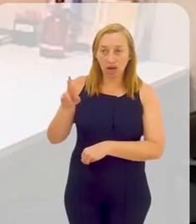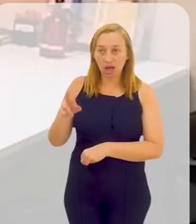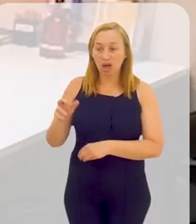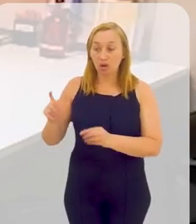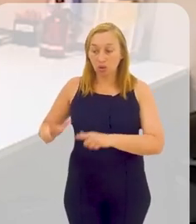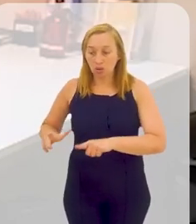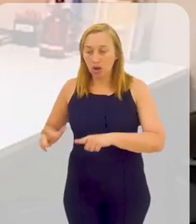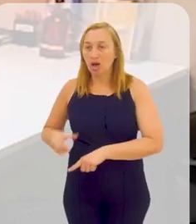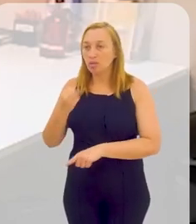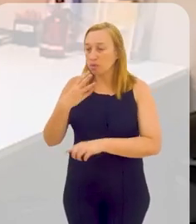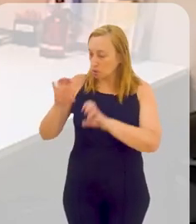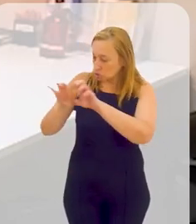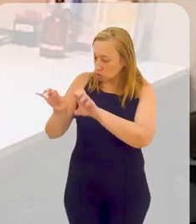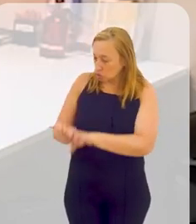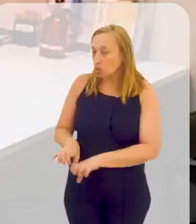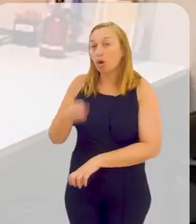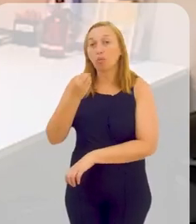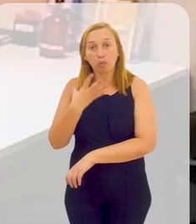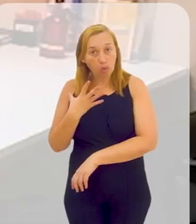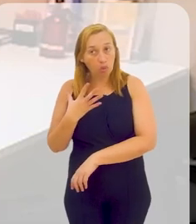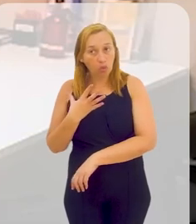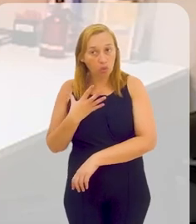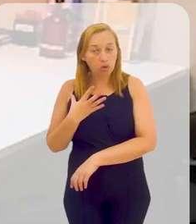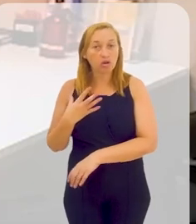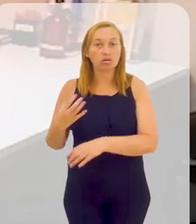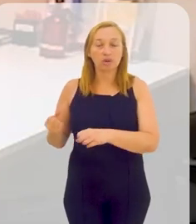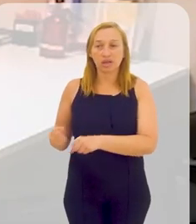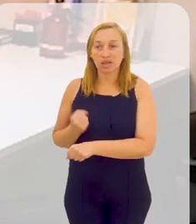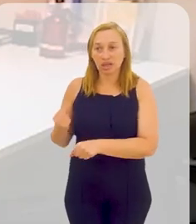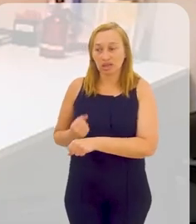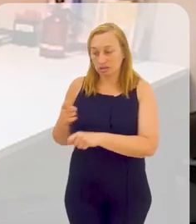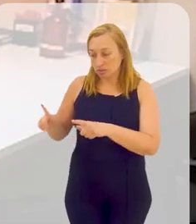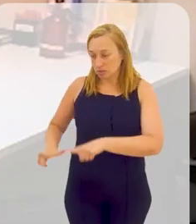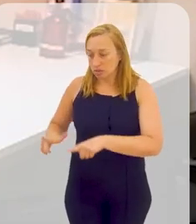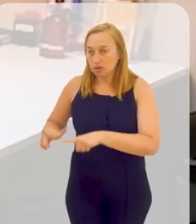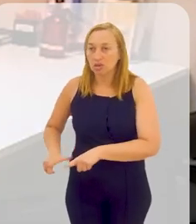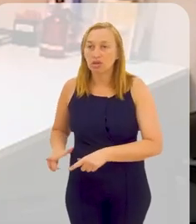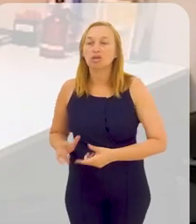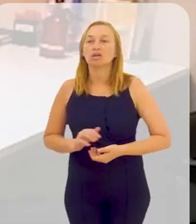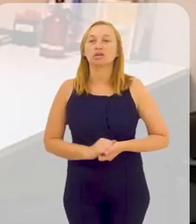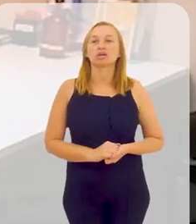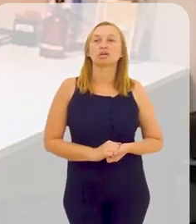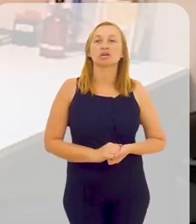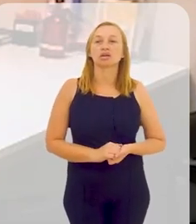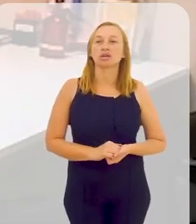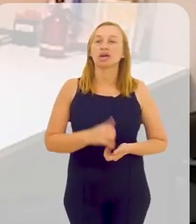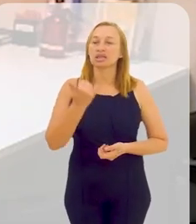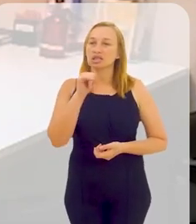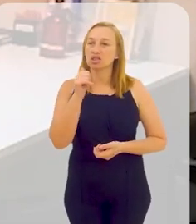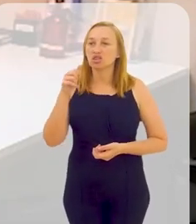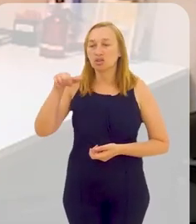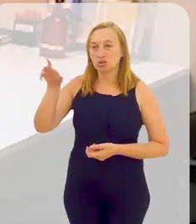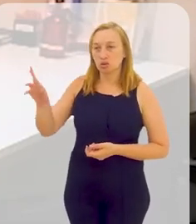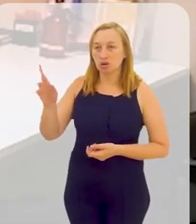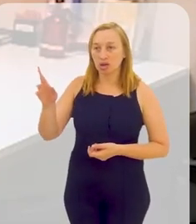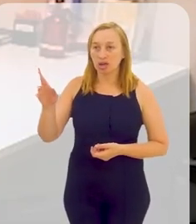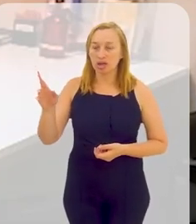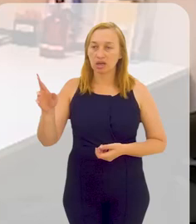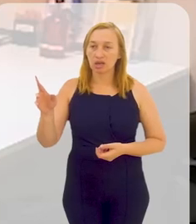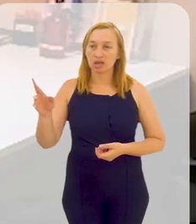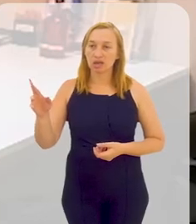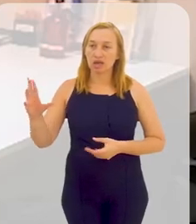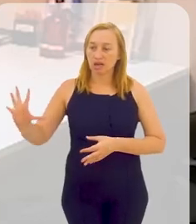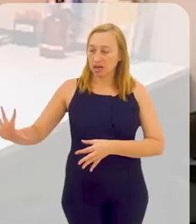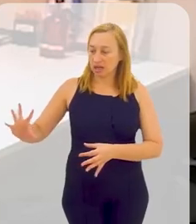localização e infraestrutura mínima ali para para ser construída essa energia solar que é gerada ela